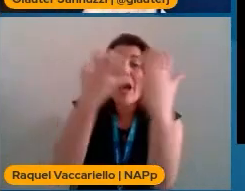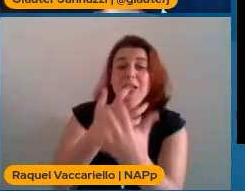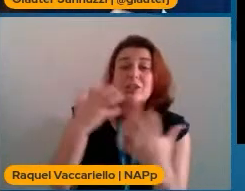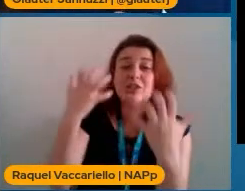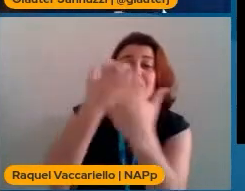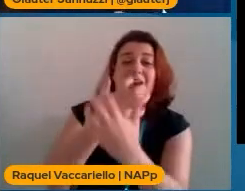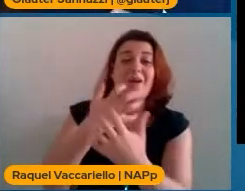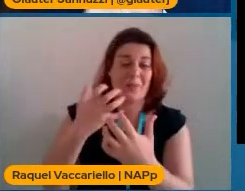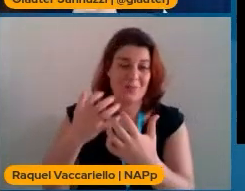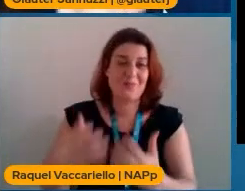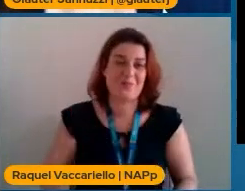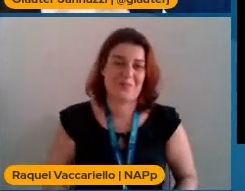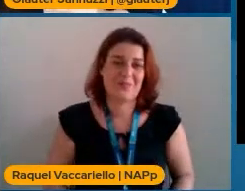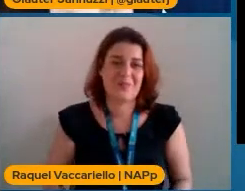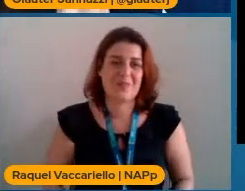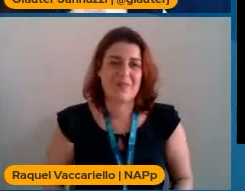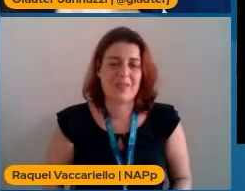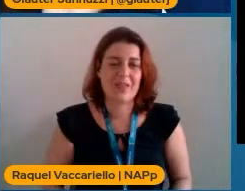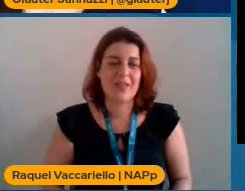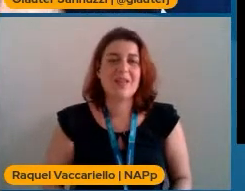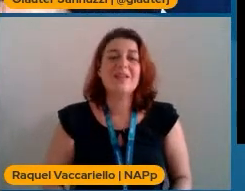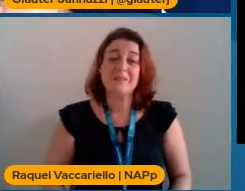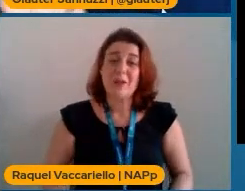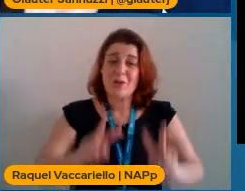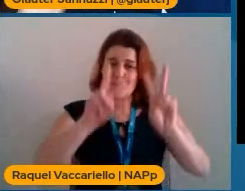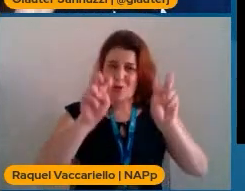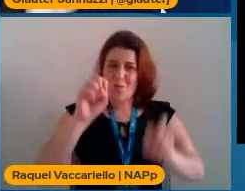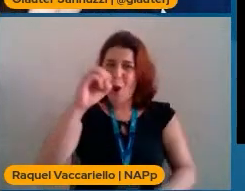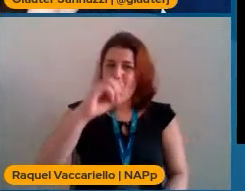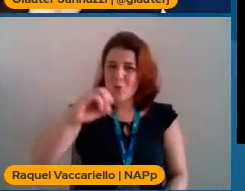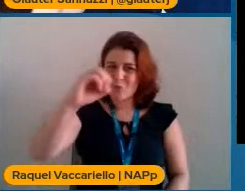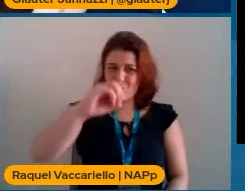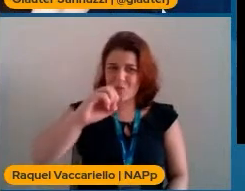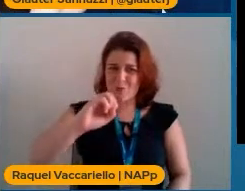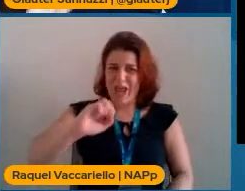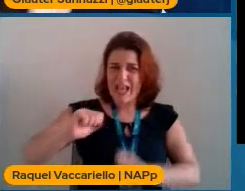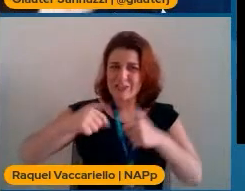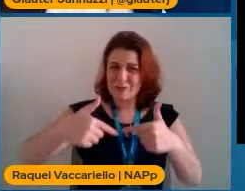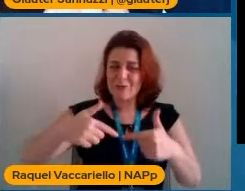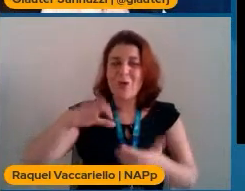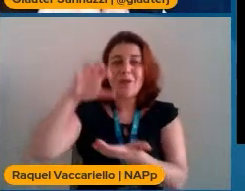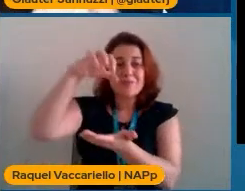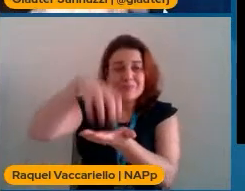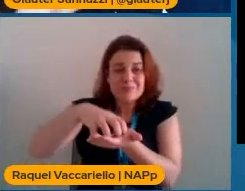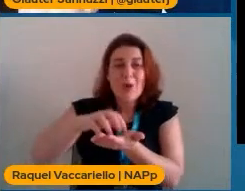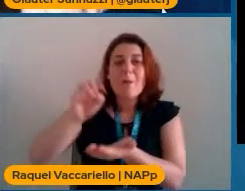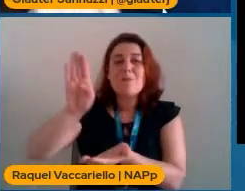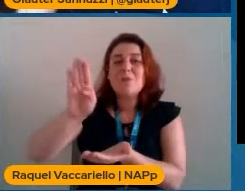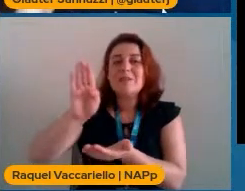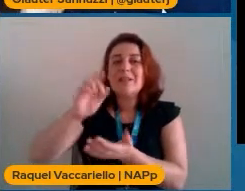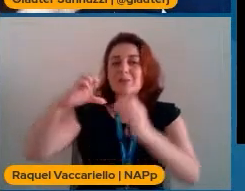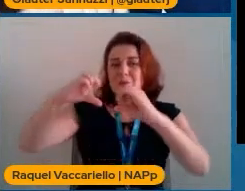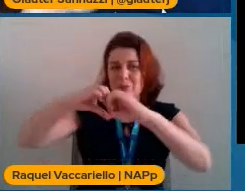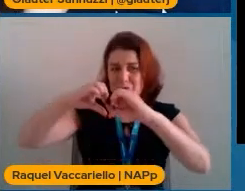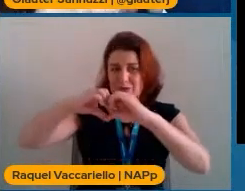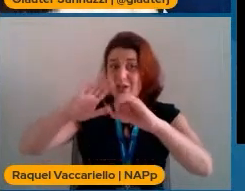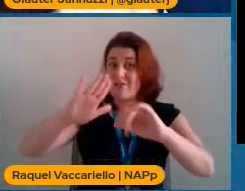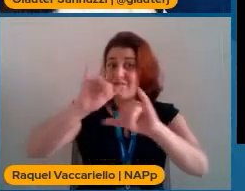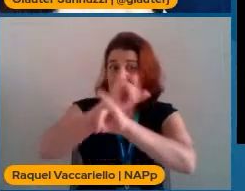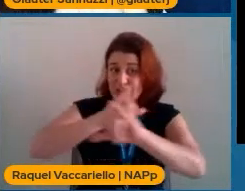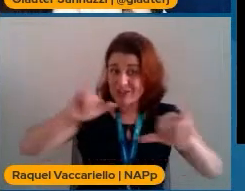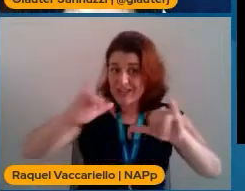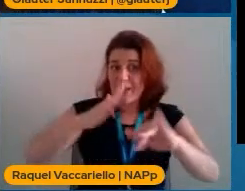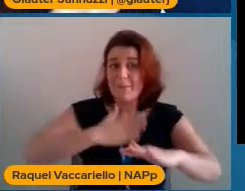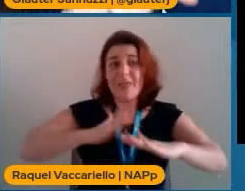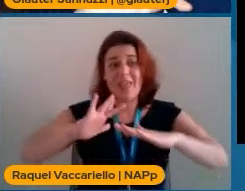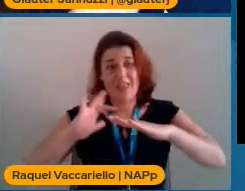primeiro, em relação ao Outubro com Atitude, que vai acontecer 2024, no campus da Unisuam em Bom Sucesso, a gente vai divulgar. Fique atento aí às minhas redes sociais,